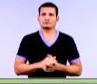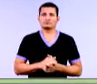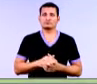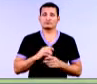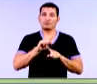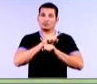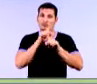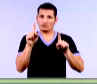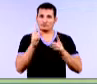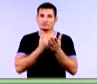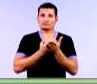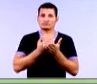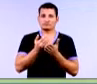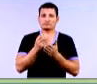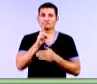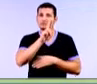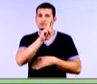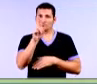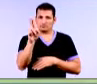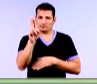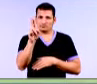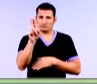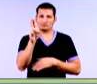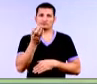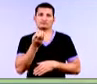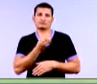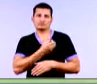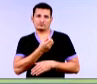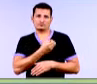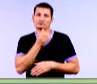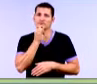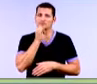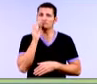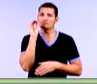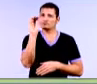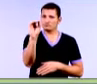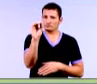Não iniciar o nome com um número. Então, se eu colocar aqui assim,